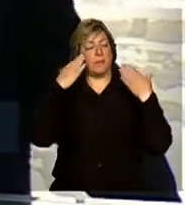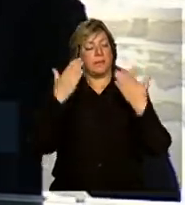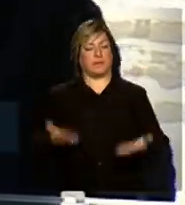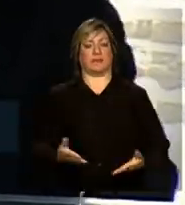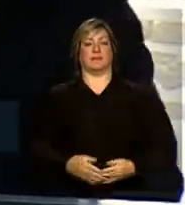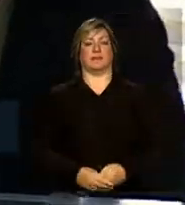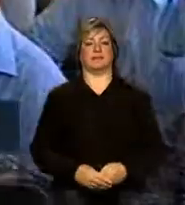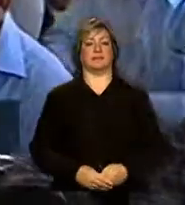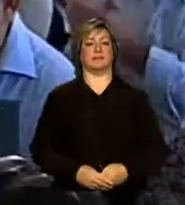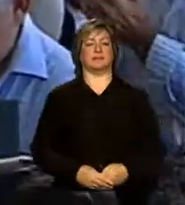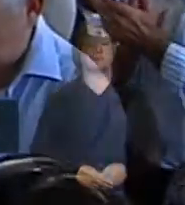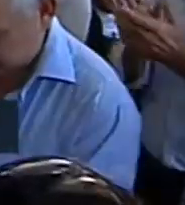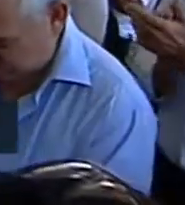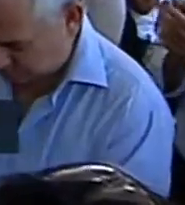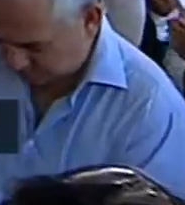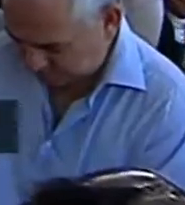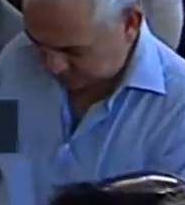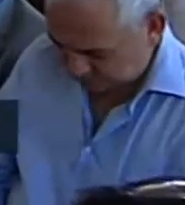obrigado